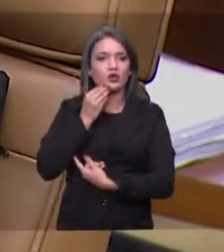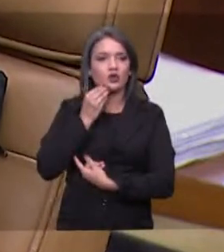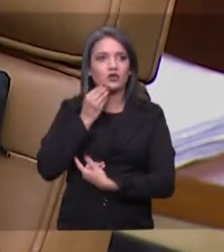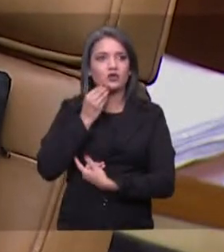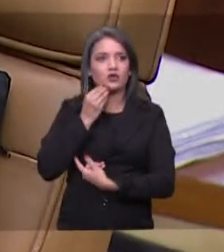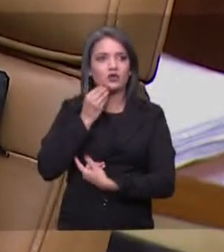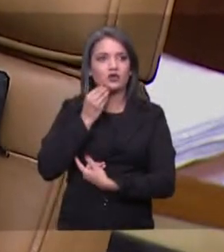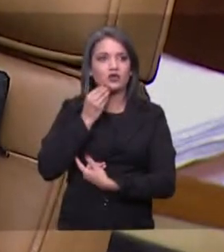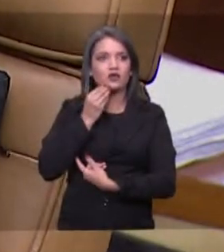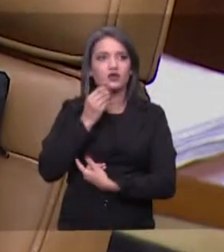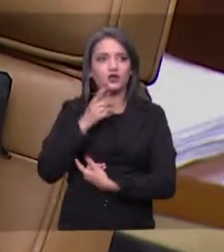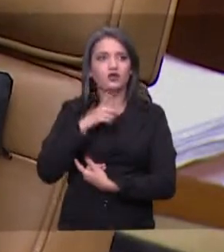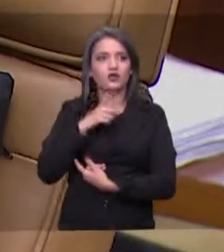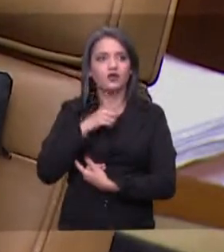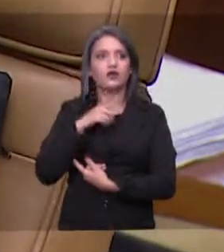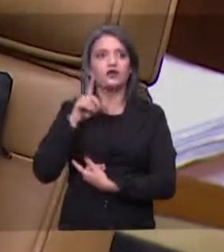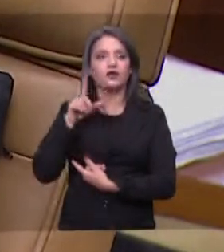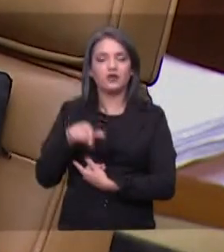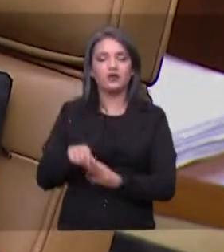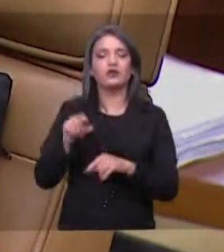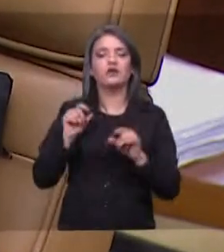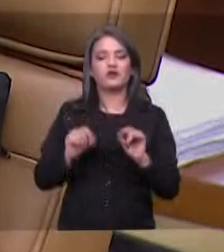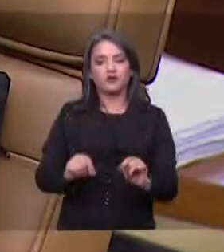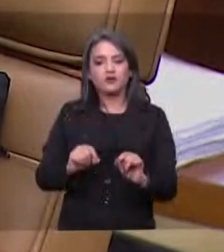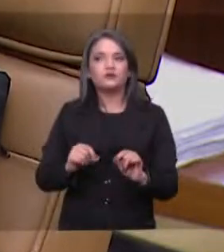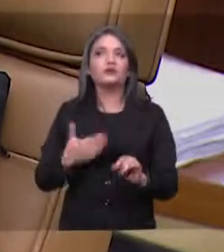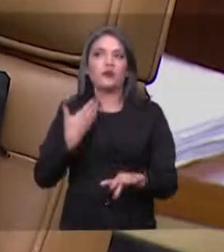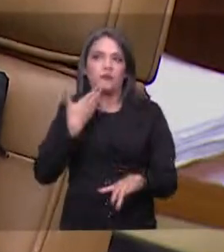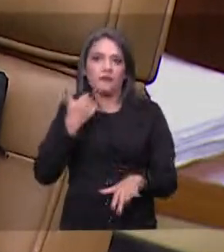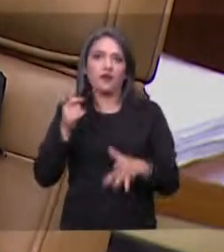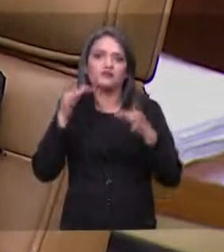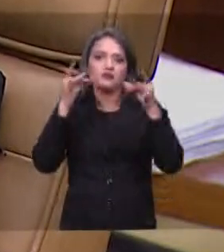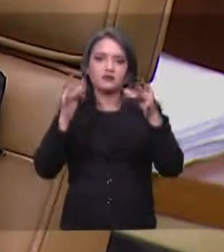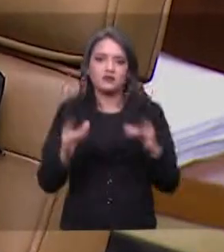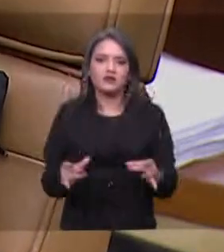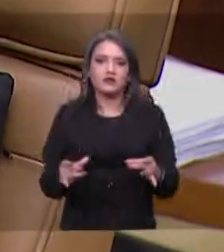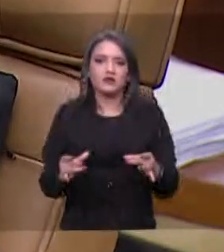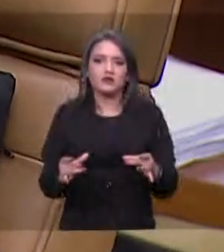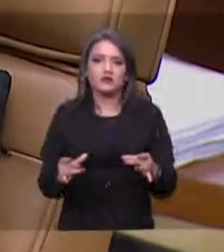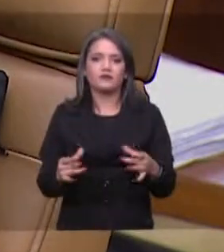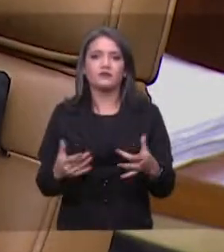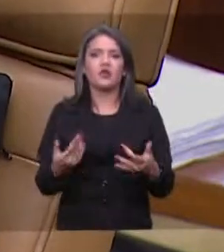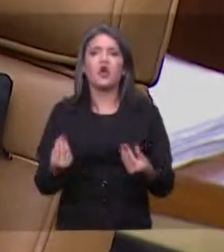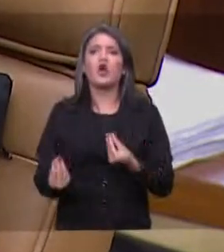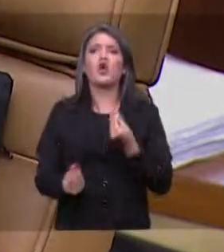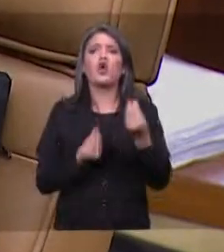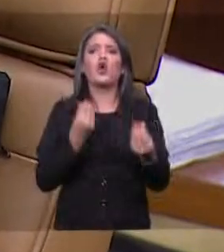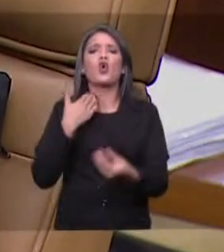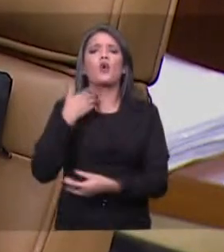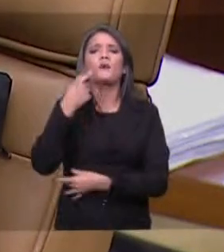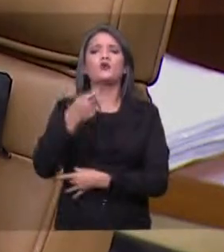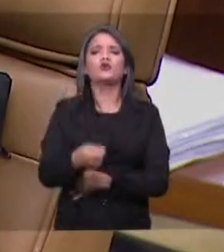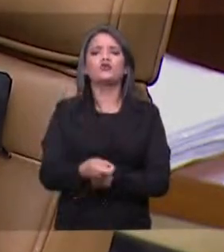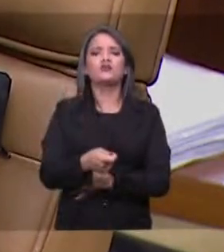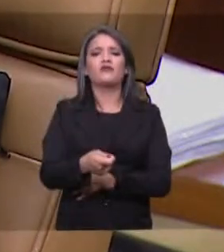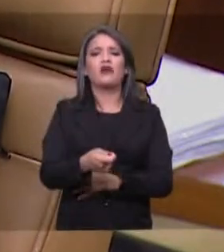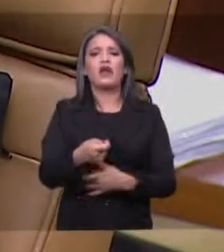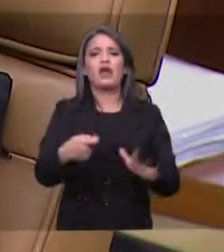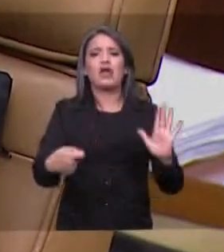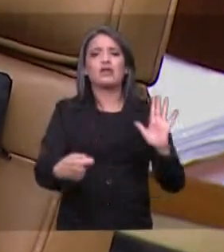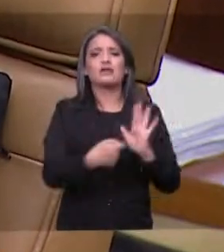é otimizada. Porque, como destacou Sua Excelência, como que o juiz vai receber a denúncia sem